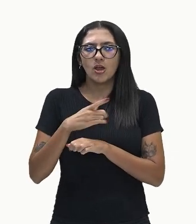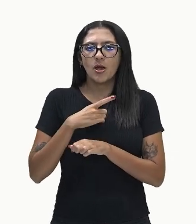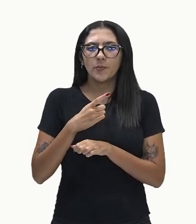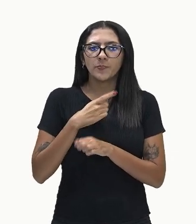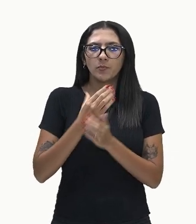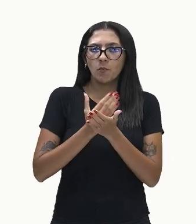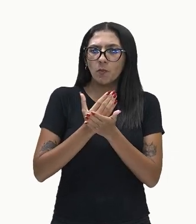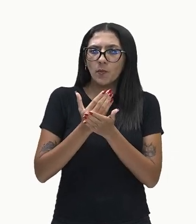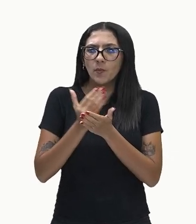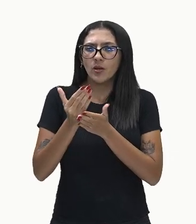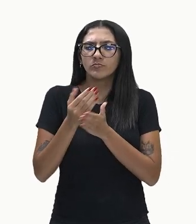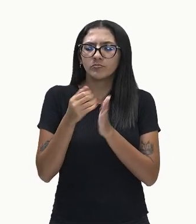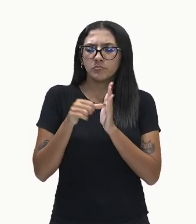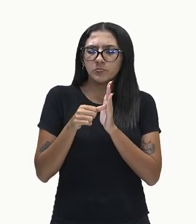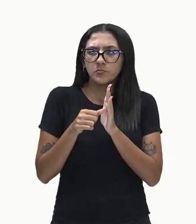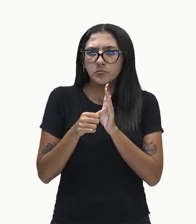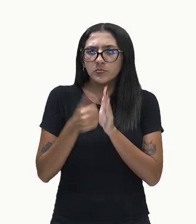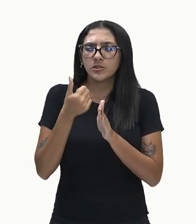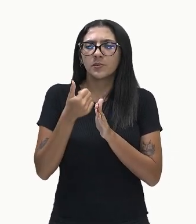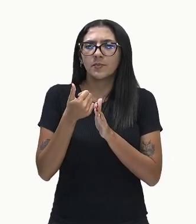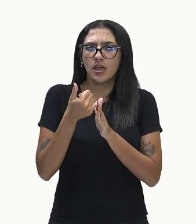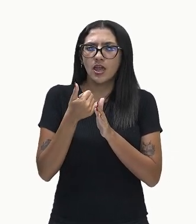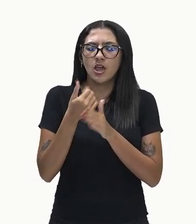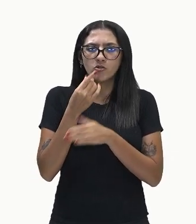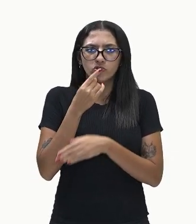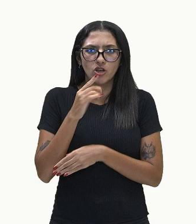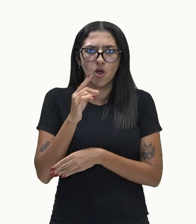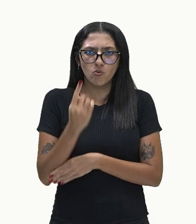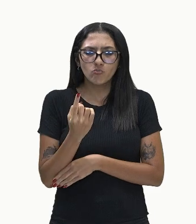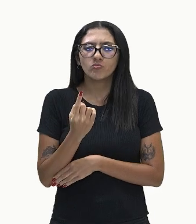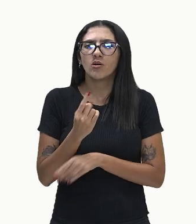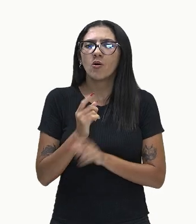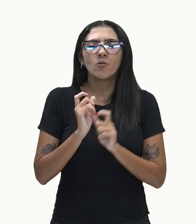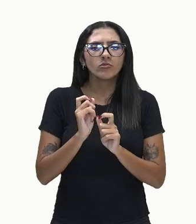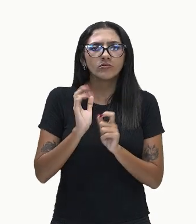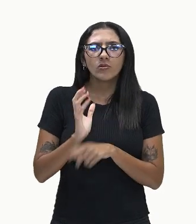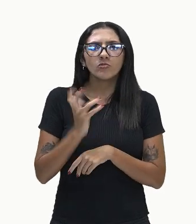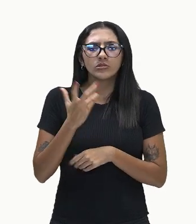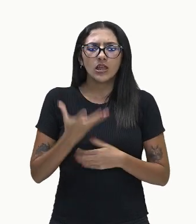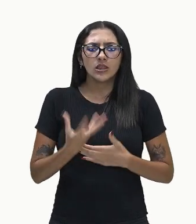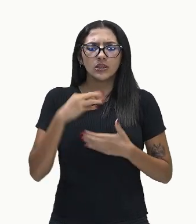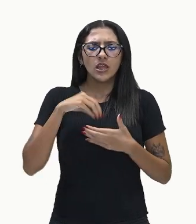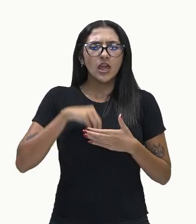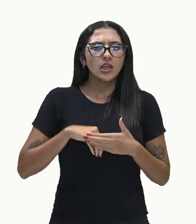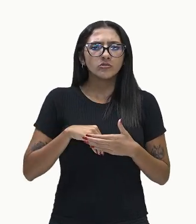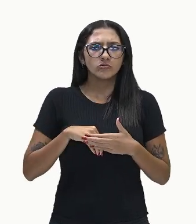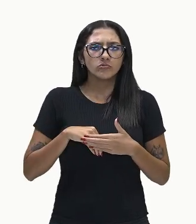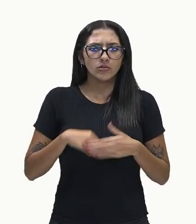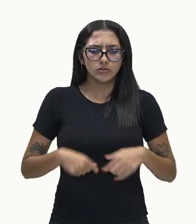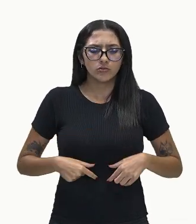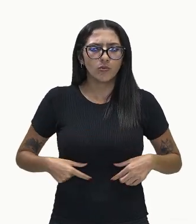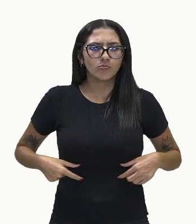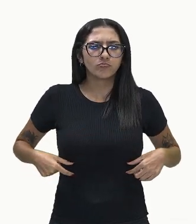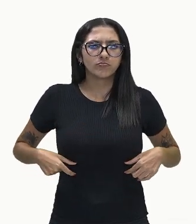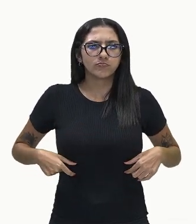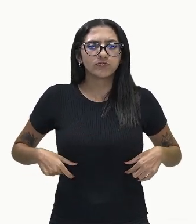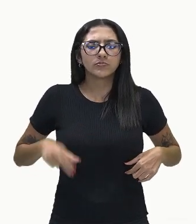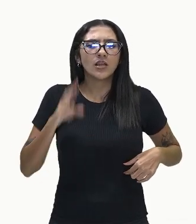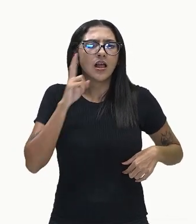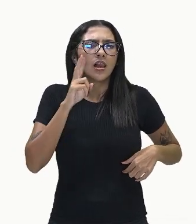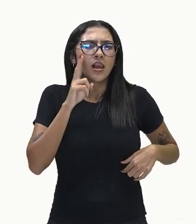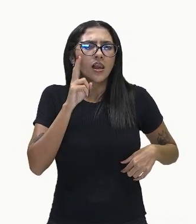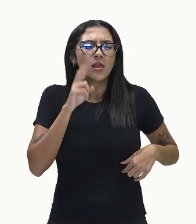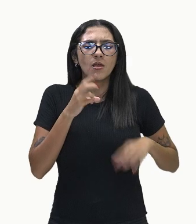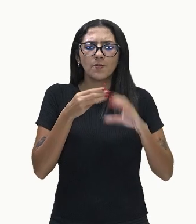aqui o primeiro dia de sangramento, o que vai acontecer dentro do seu ovário? Eu não falei que a